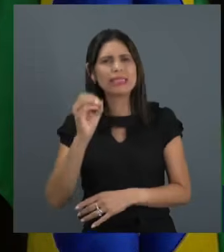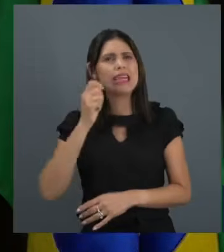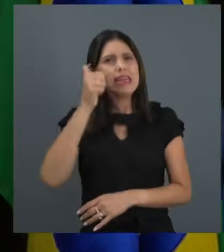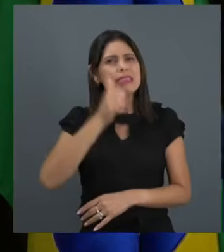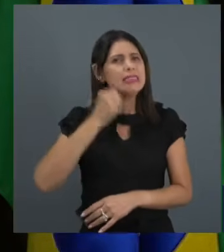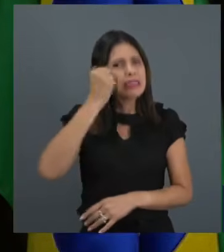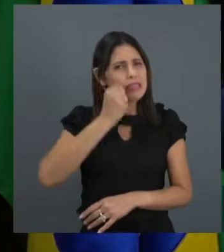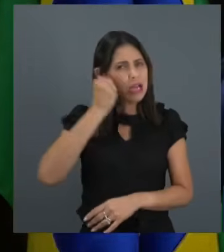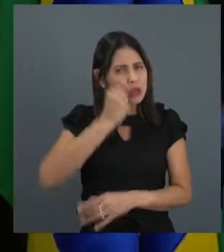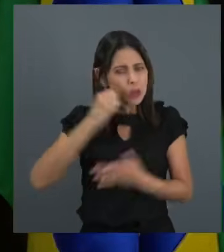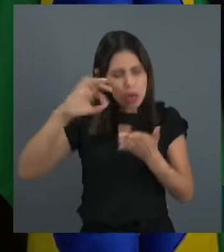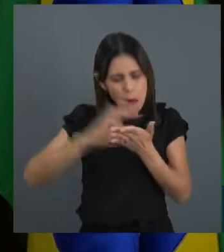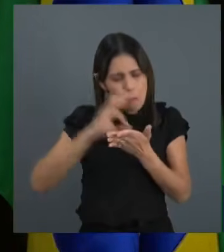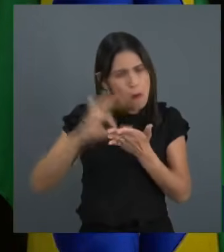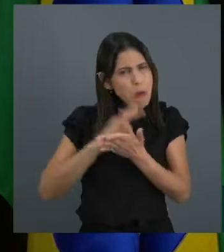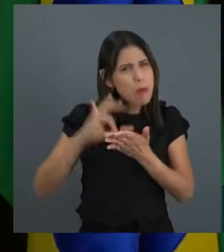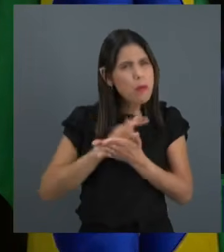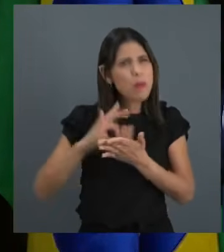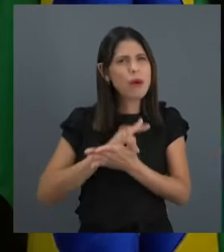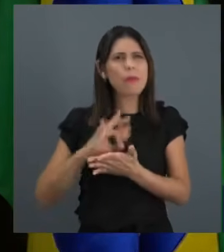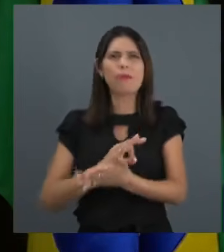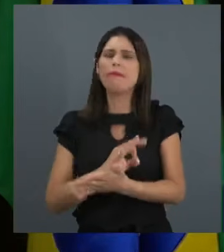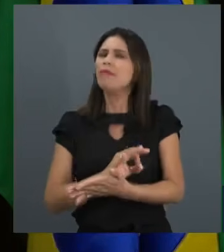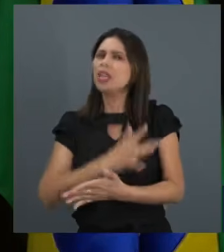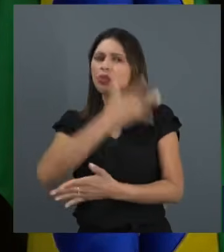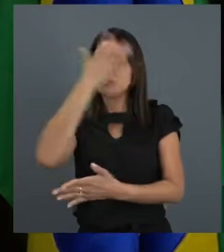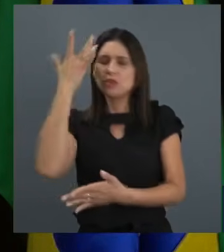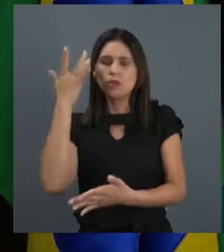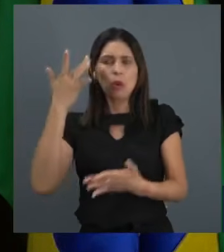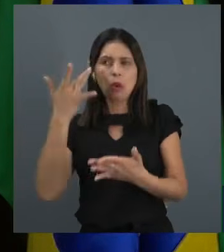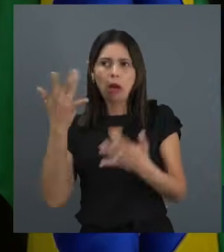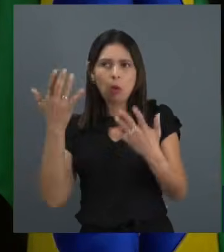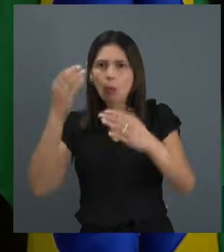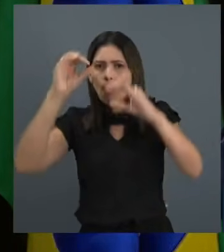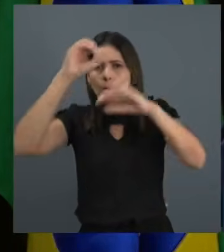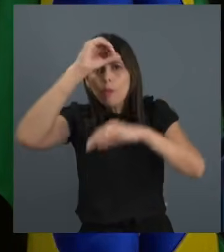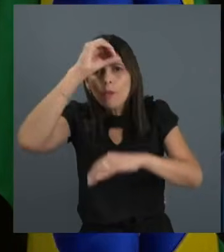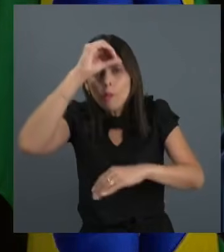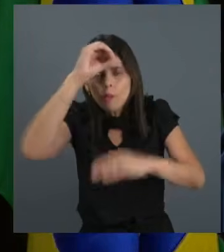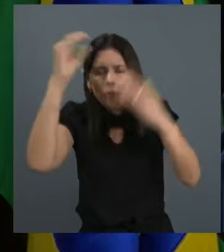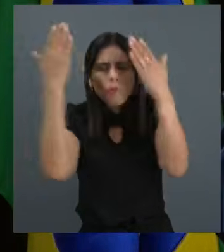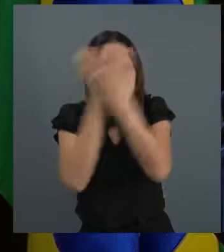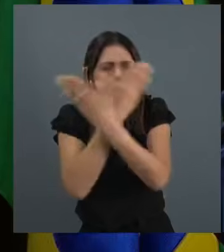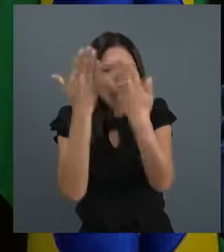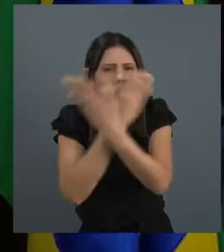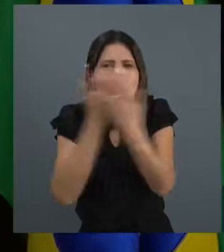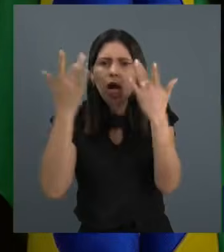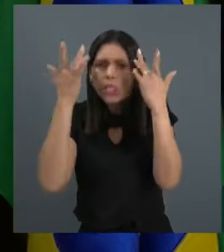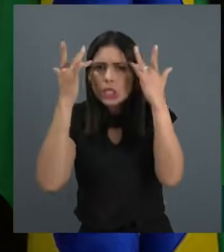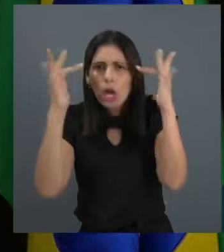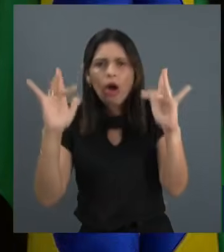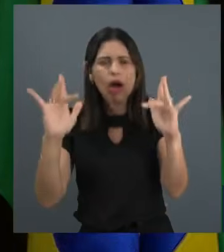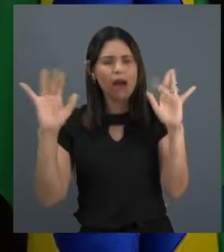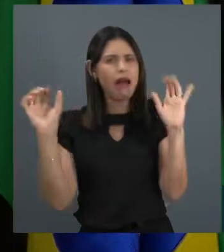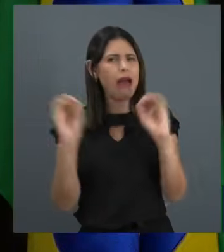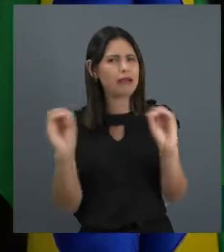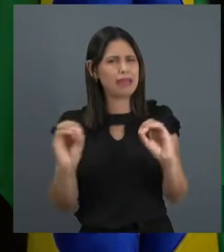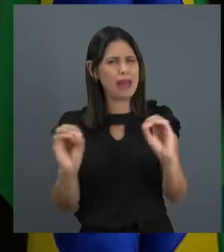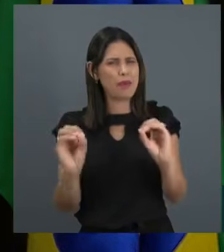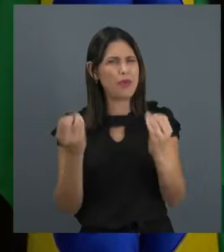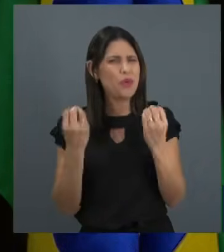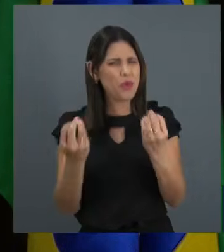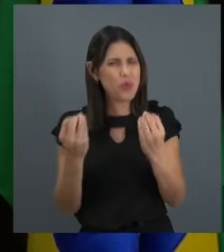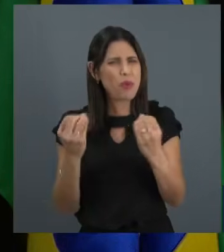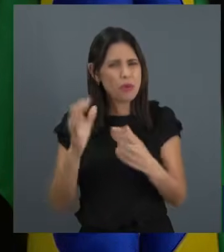grande mídia, estranhamente, uma coisa tão escandalosa, tão séria, que mostra a podridão dentro